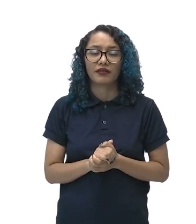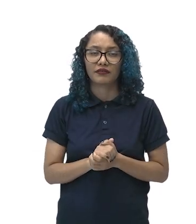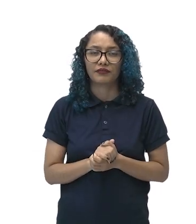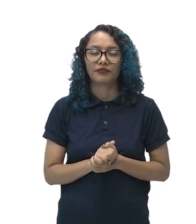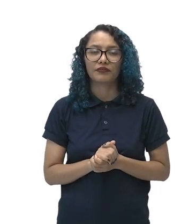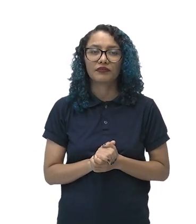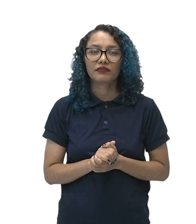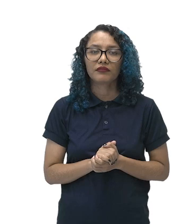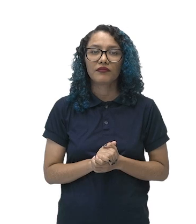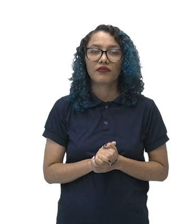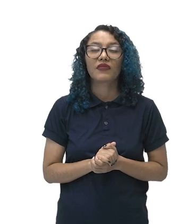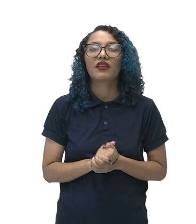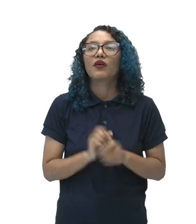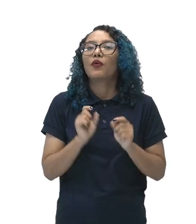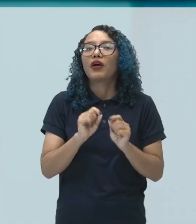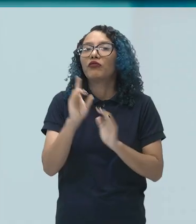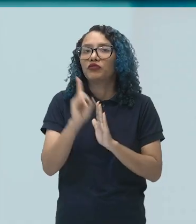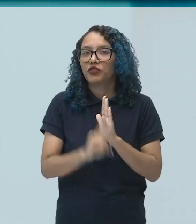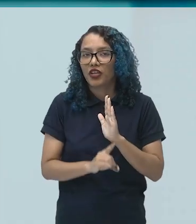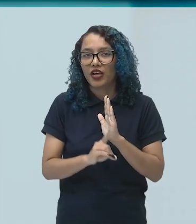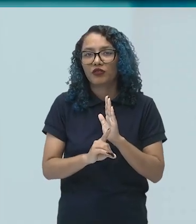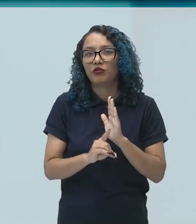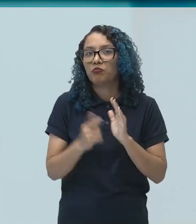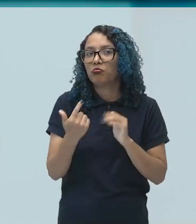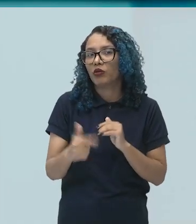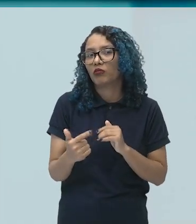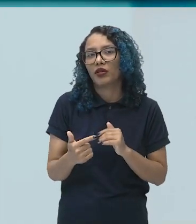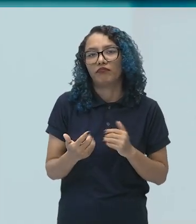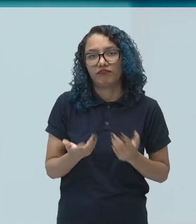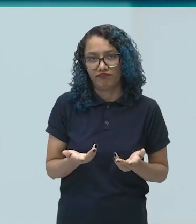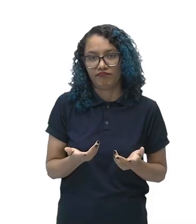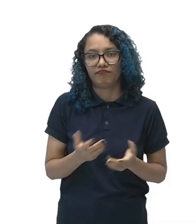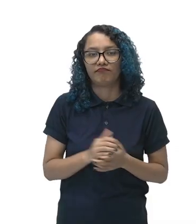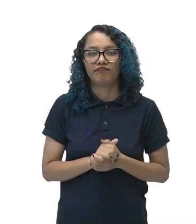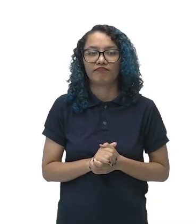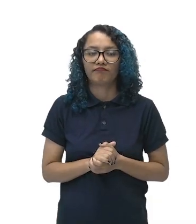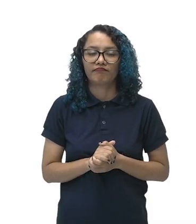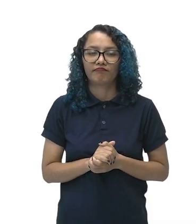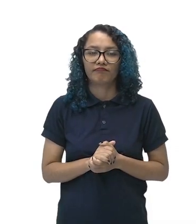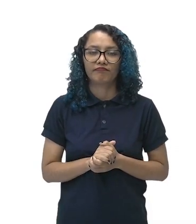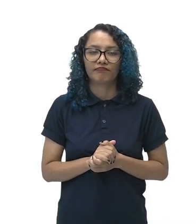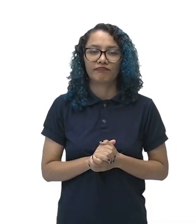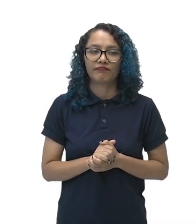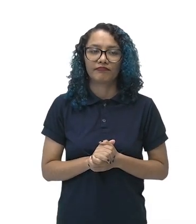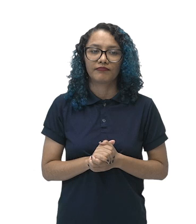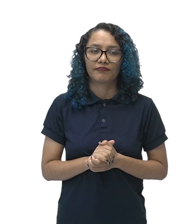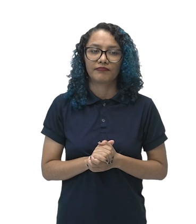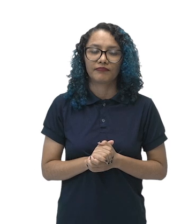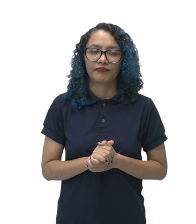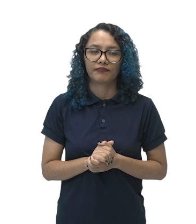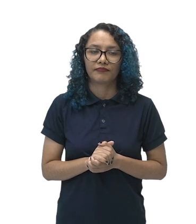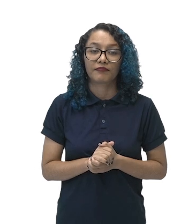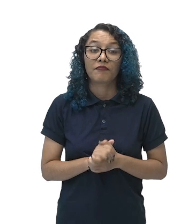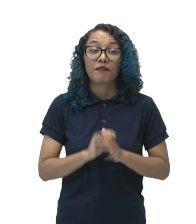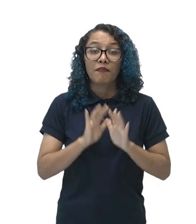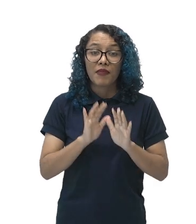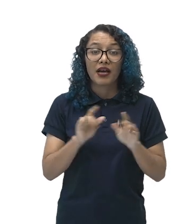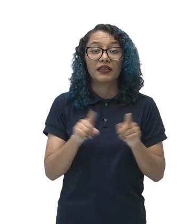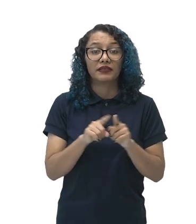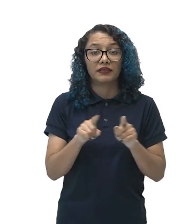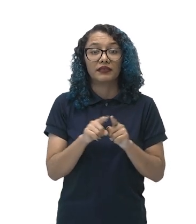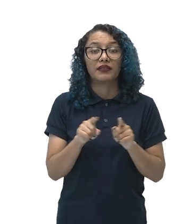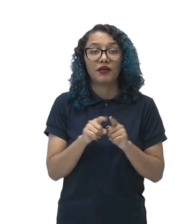das pessoas, um direito, ok? E além disso, olha só, na cartela ainda, mas também os